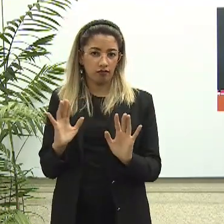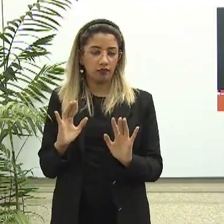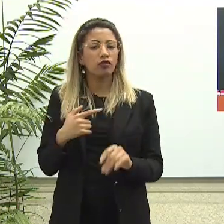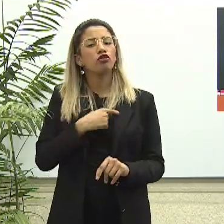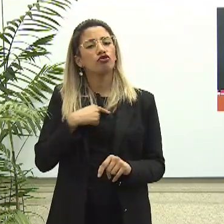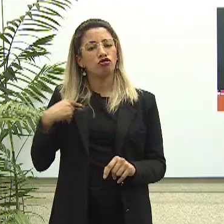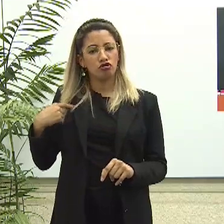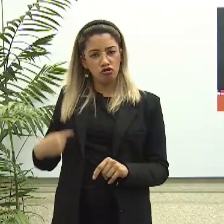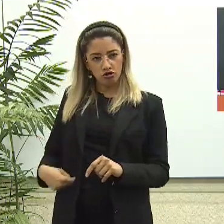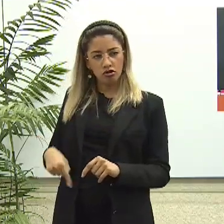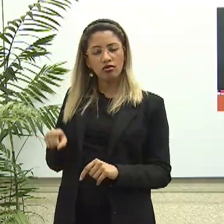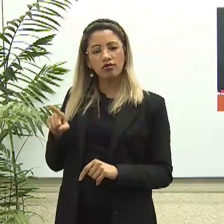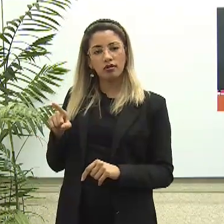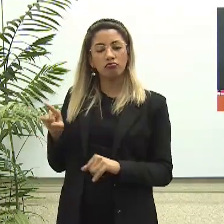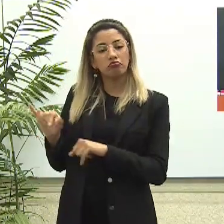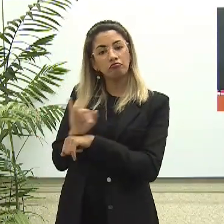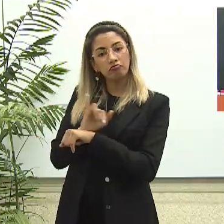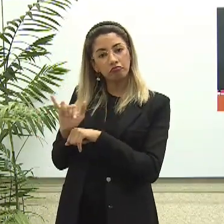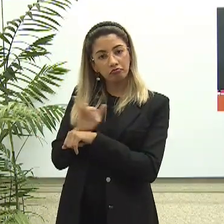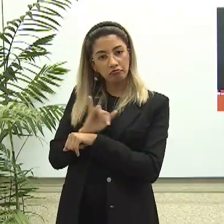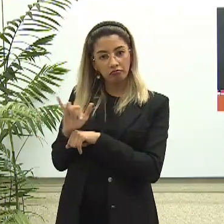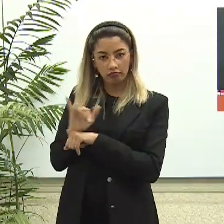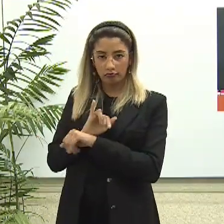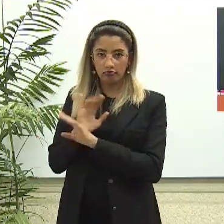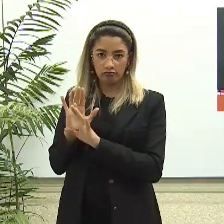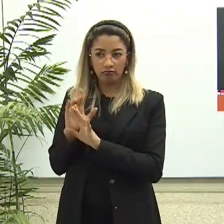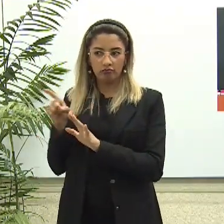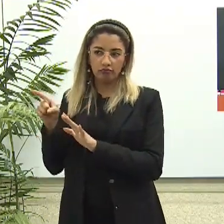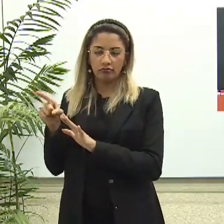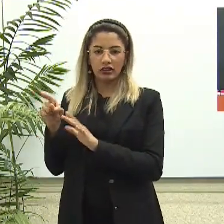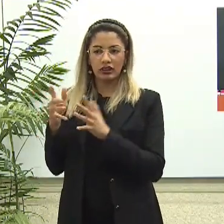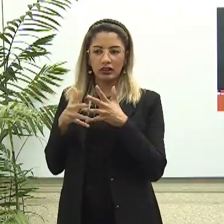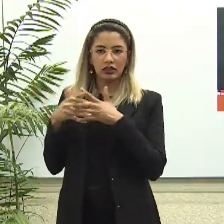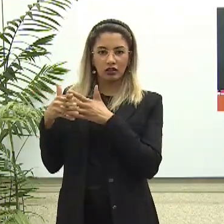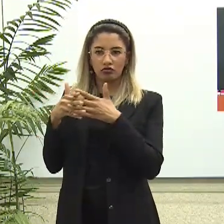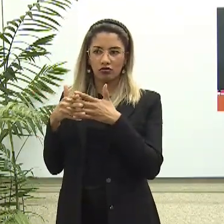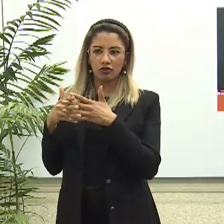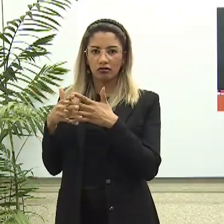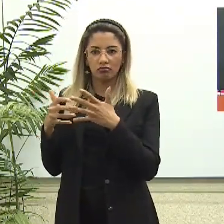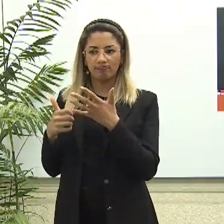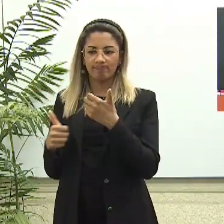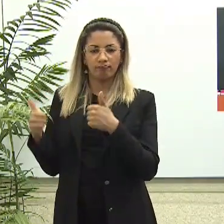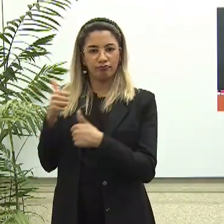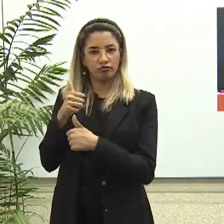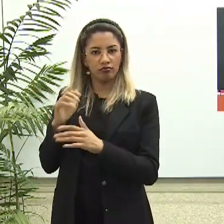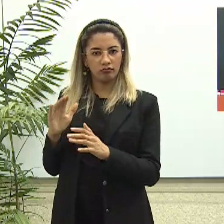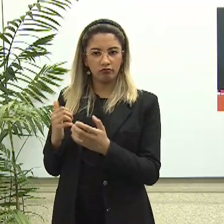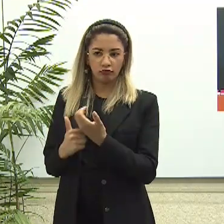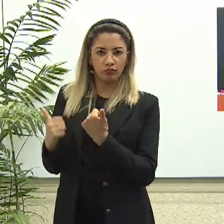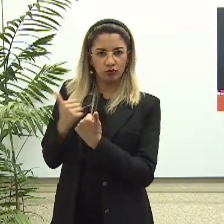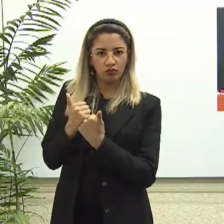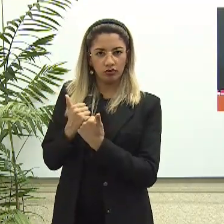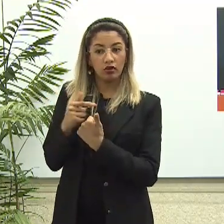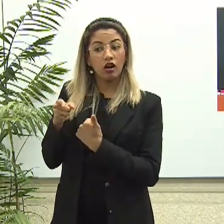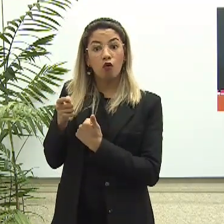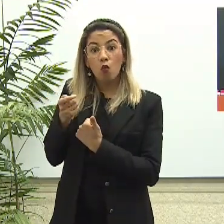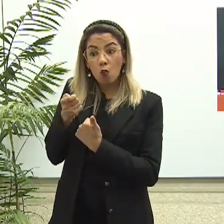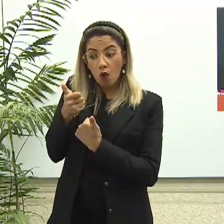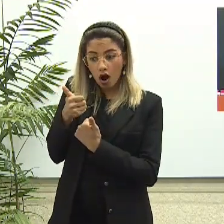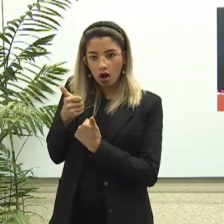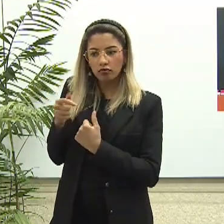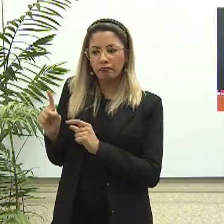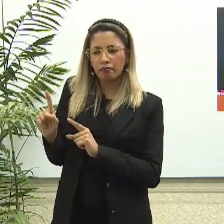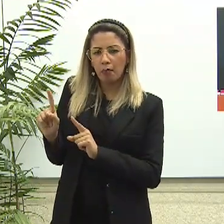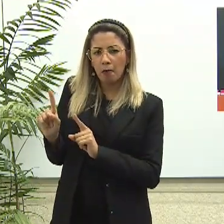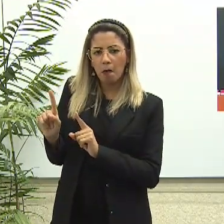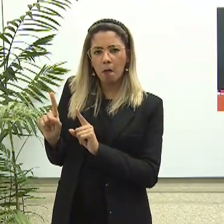China seja uma alternativa aos Estados Unidos eh e ao mesmo tempo a China tá alcançando os Estados Unidos em desenvolvimento de